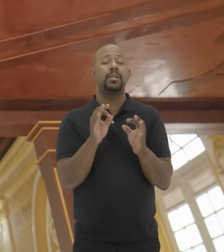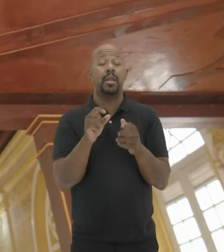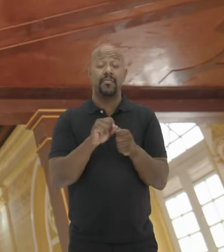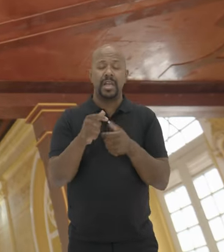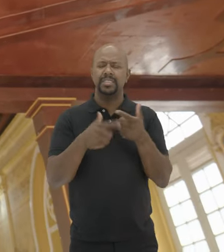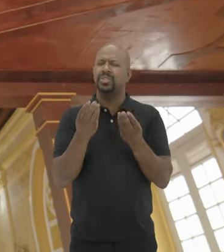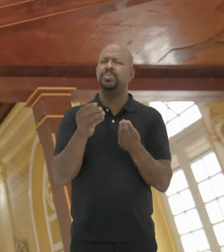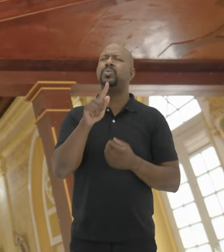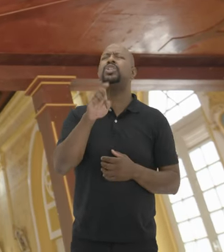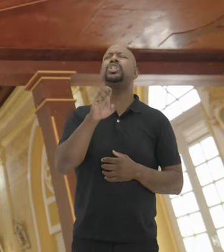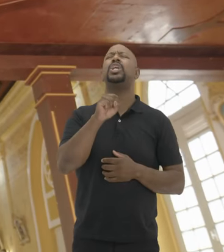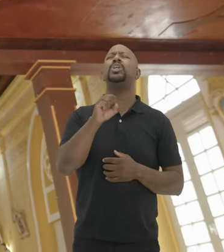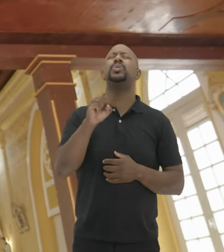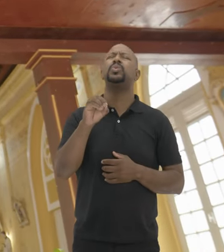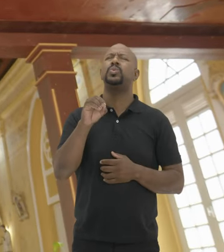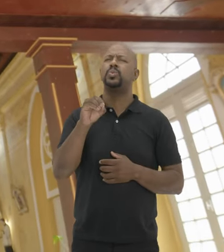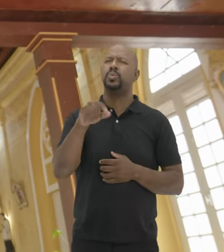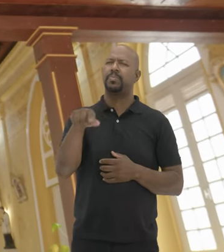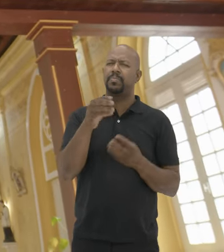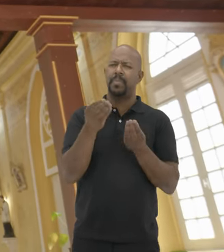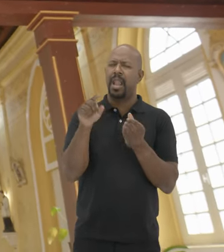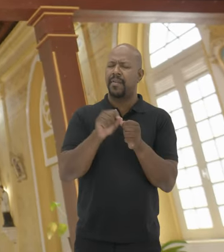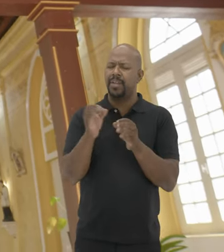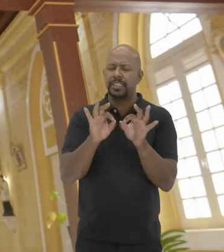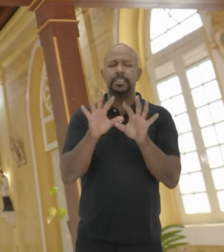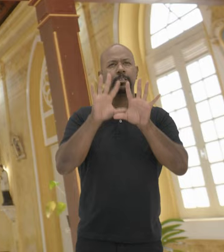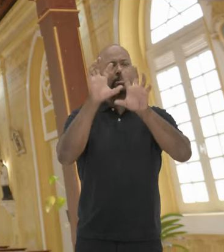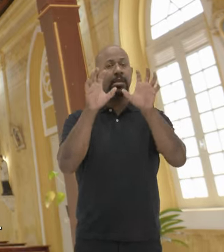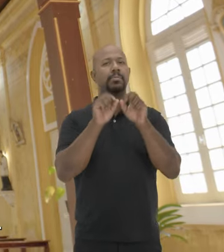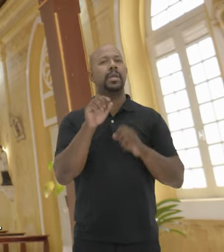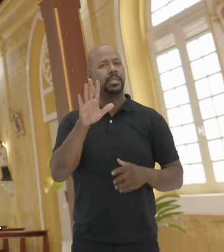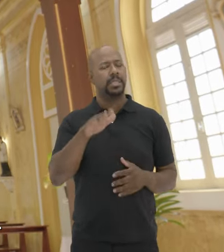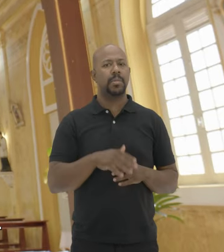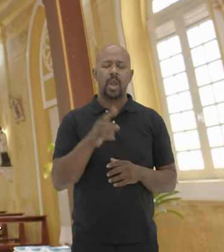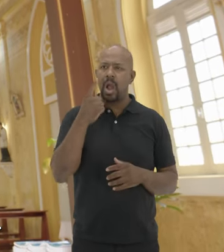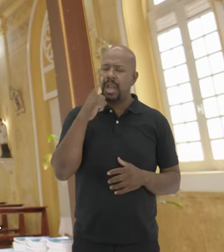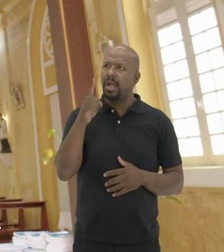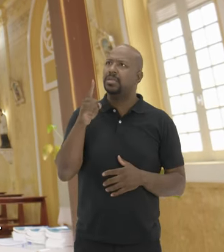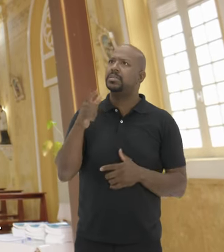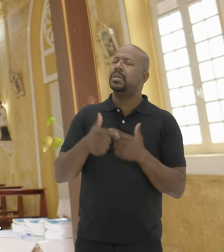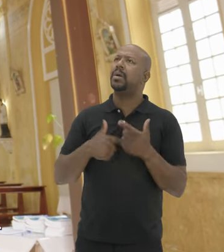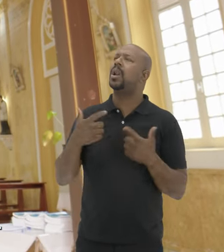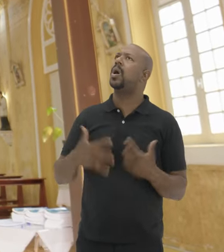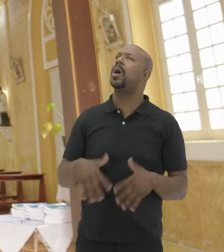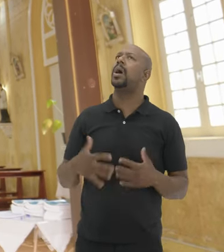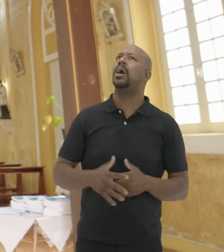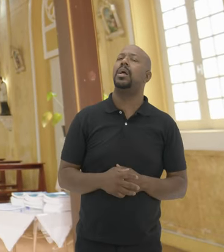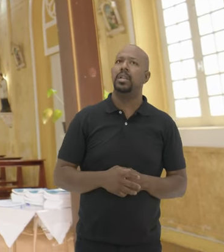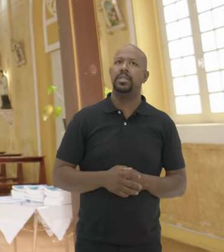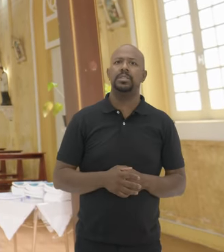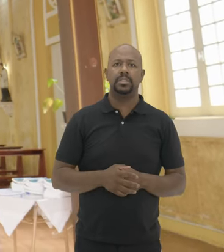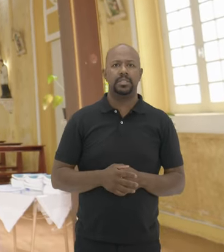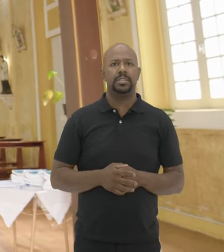era fazer um tipo um gesso, né? Um estuque, e daí pintava. Mas olha esse trabalho de teto, gente. O teto tem